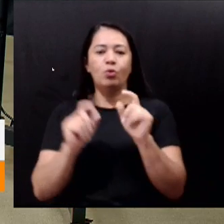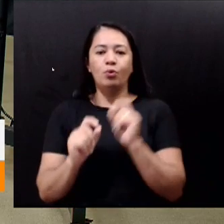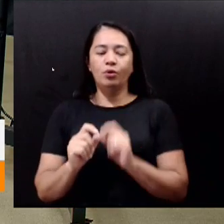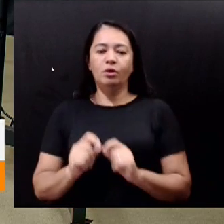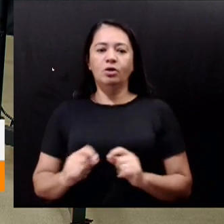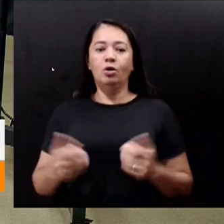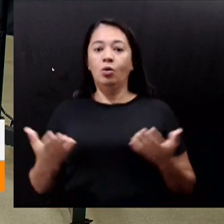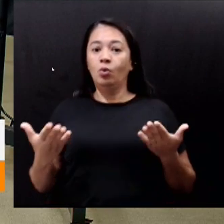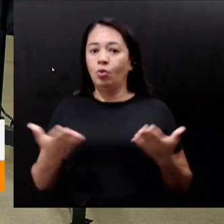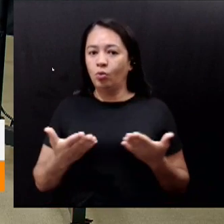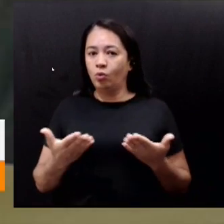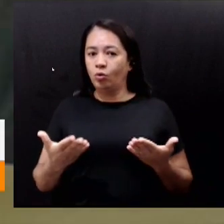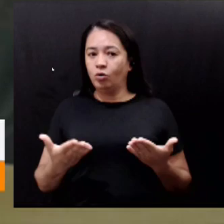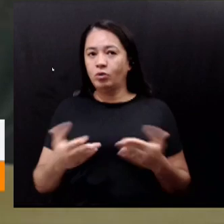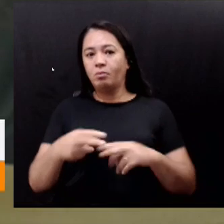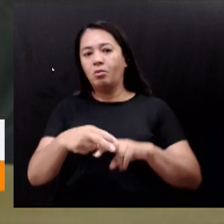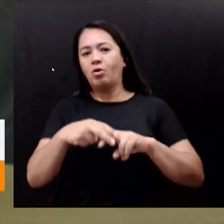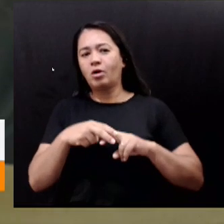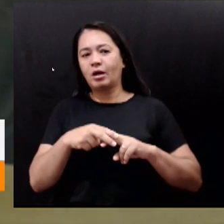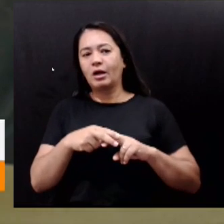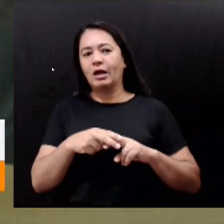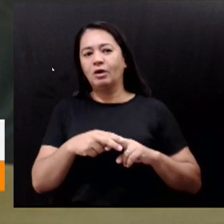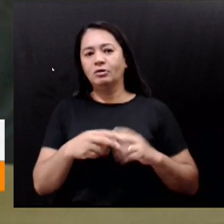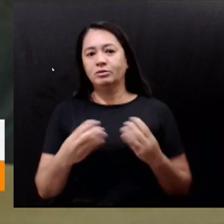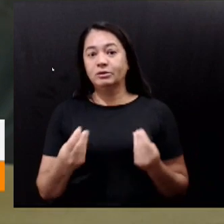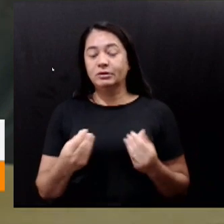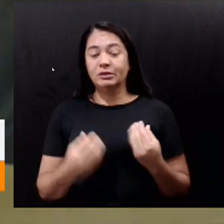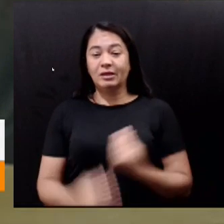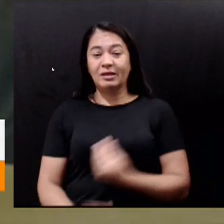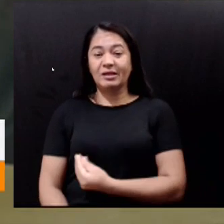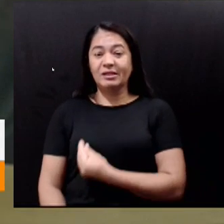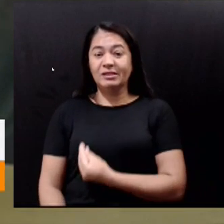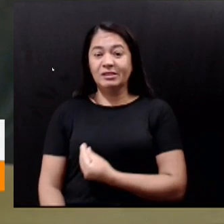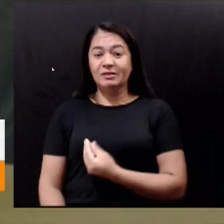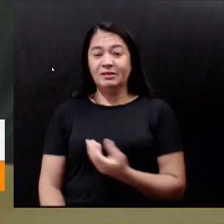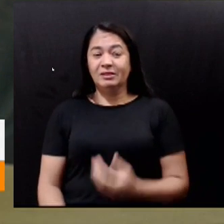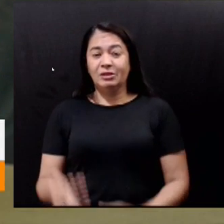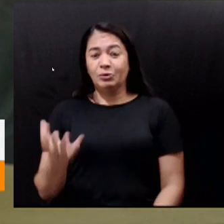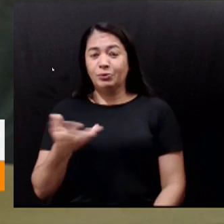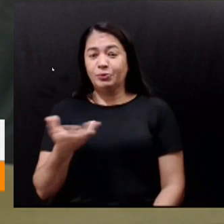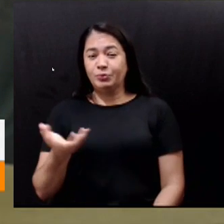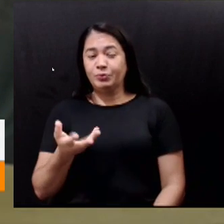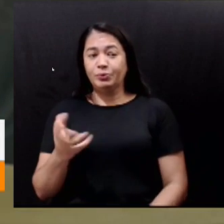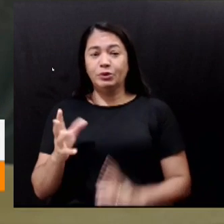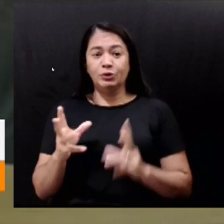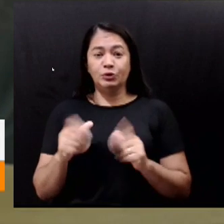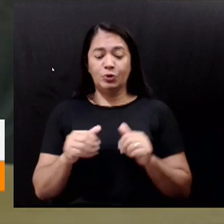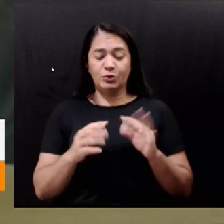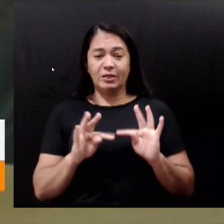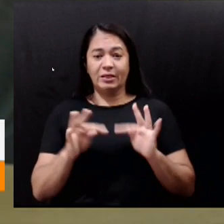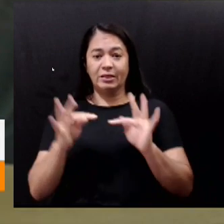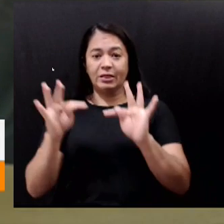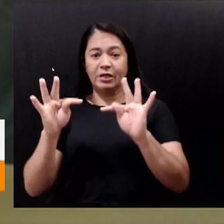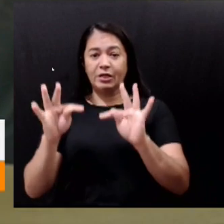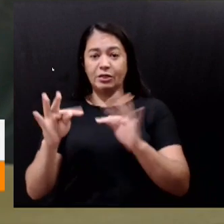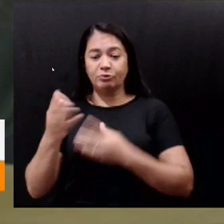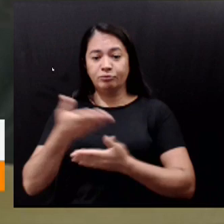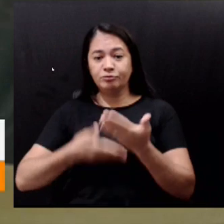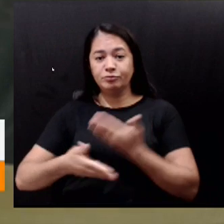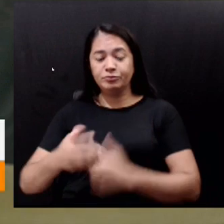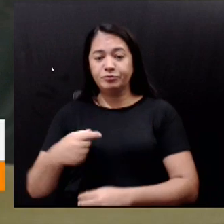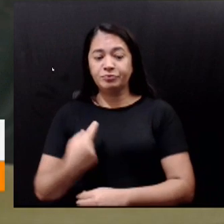por conta dessa automatização da vida e de toda a tecnologia que nos envolve, nós